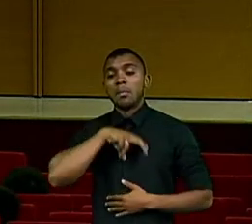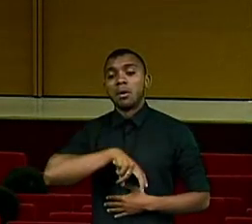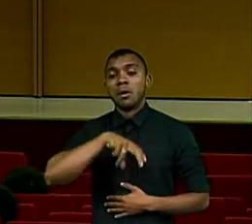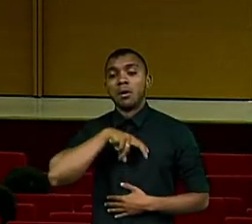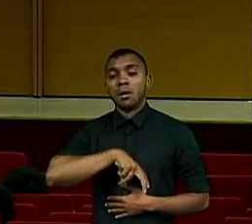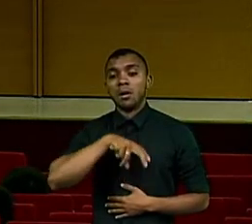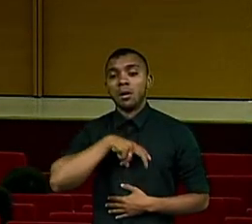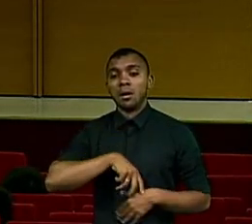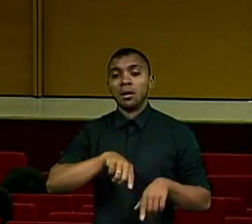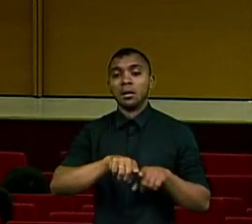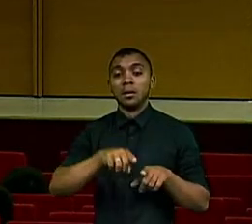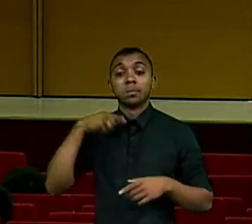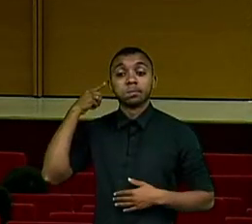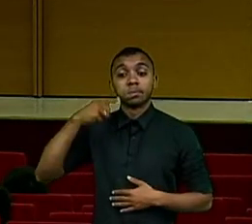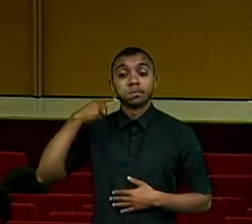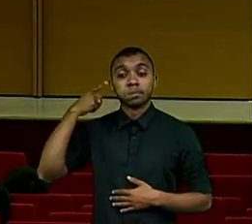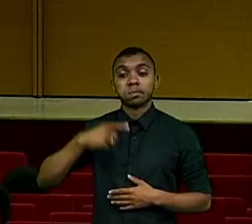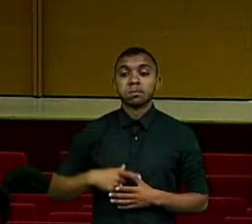advogada